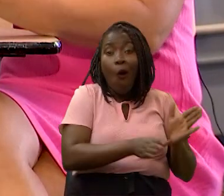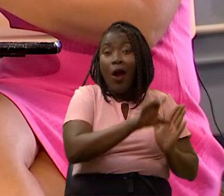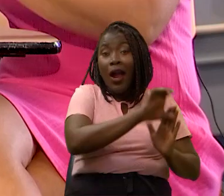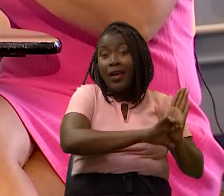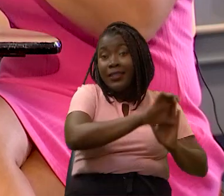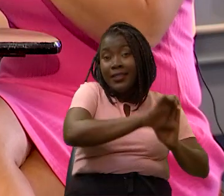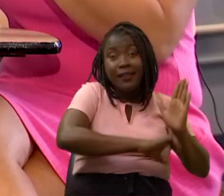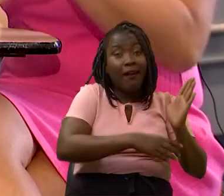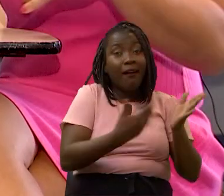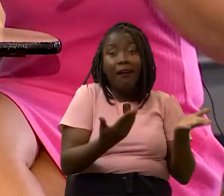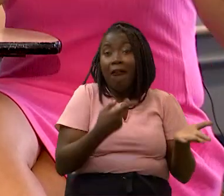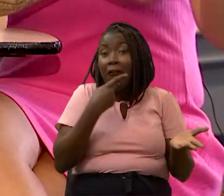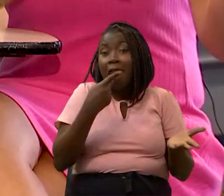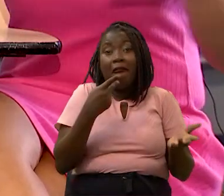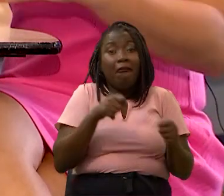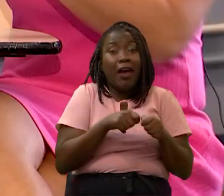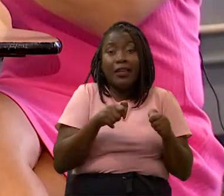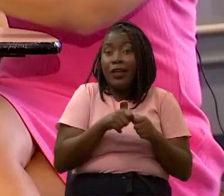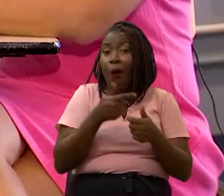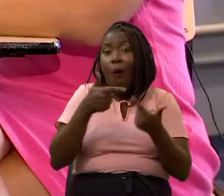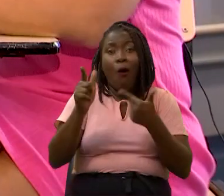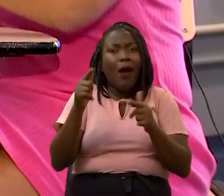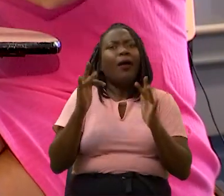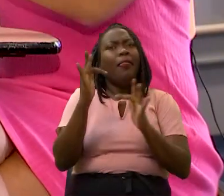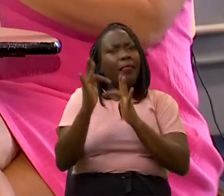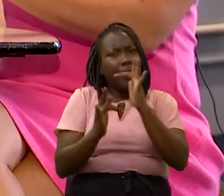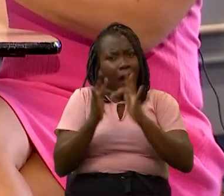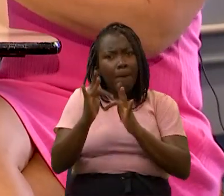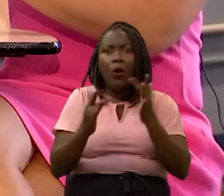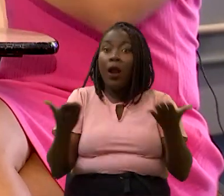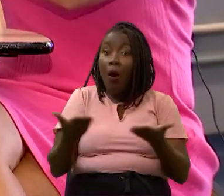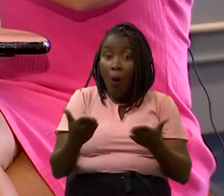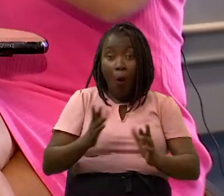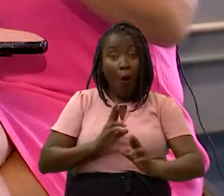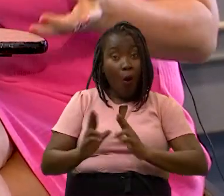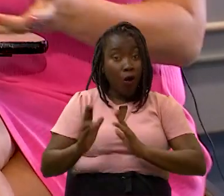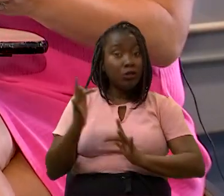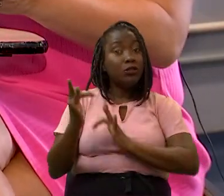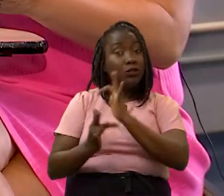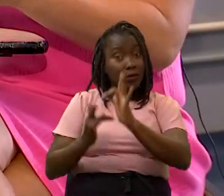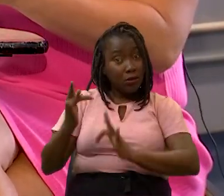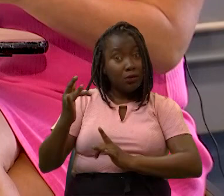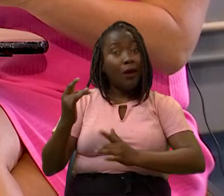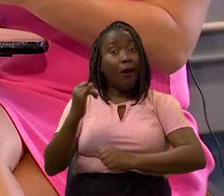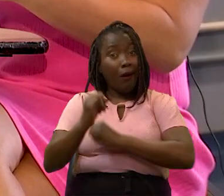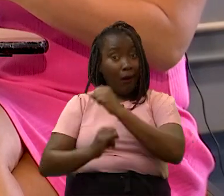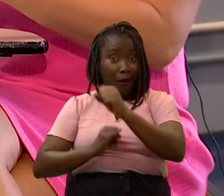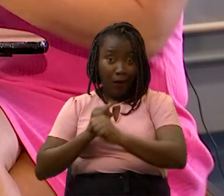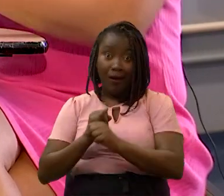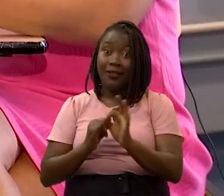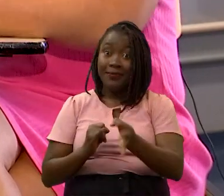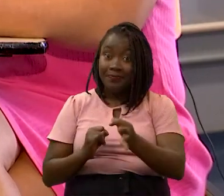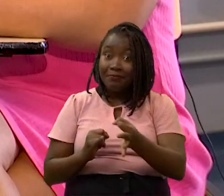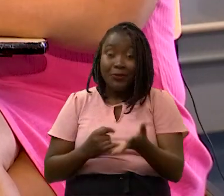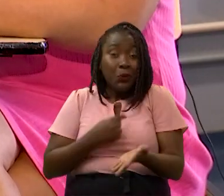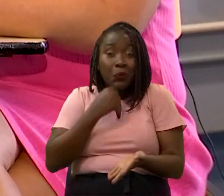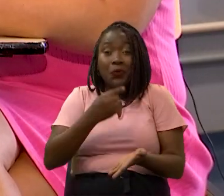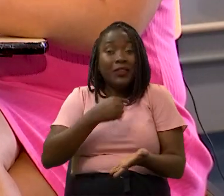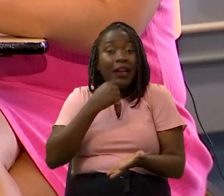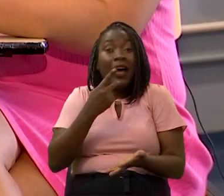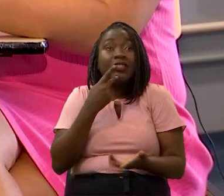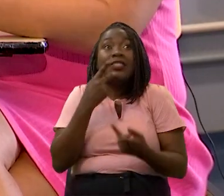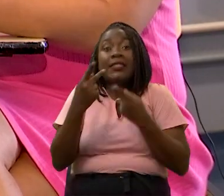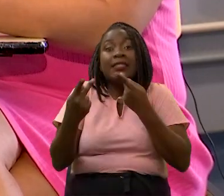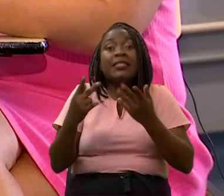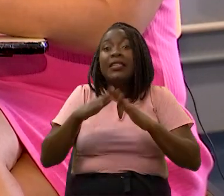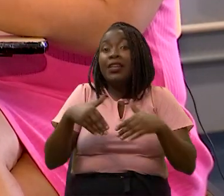organizar seu currículo, para fazer outras coisas, para namorar. Hoje em dia as pessoas se relacionam por redes sociais, né? Então acho que